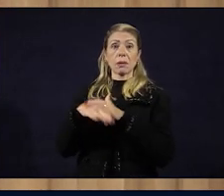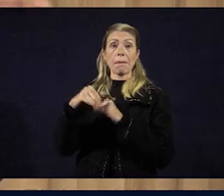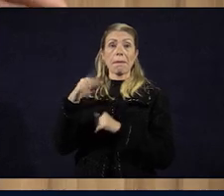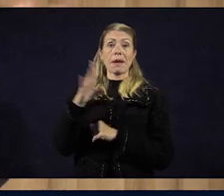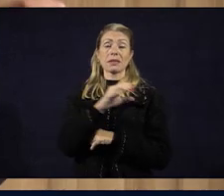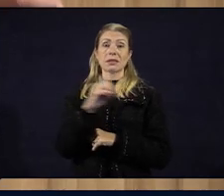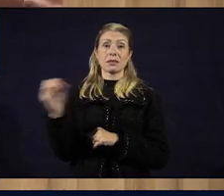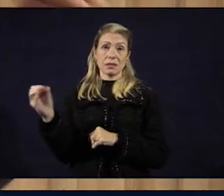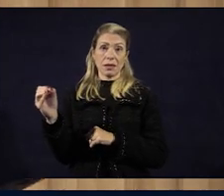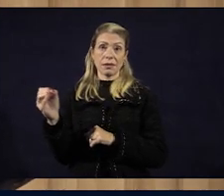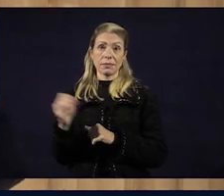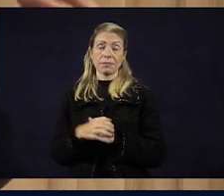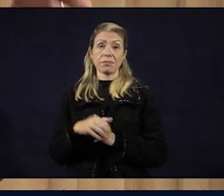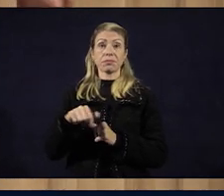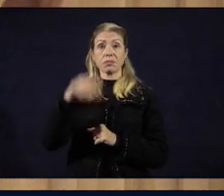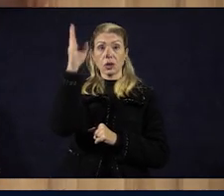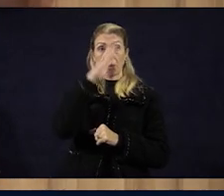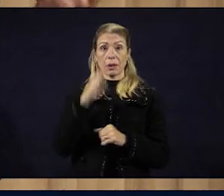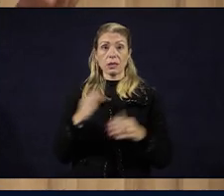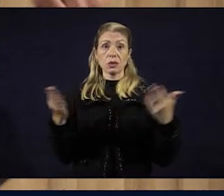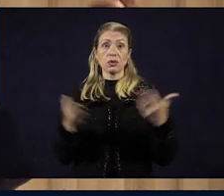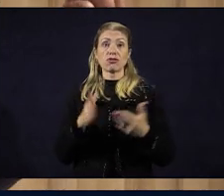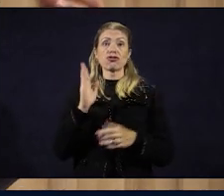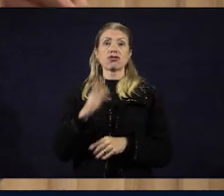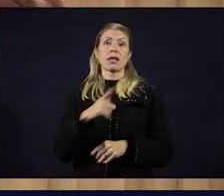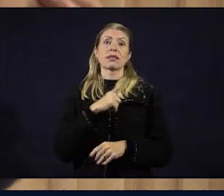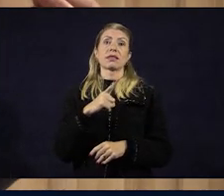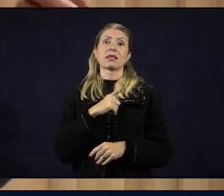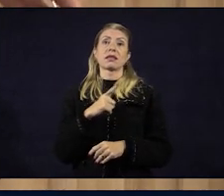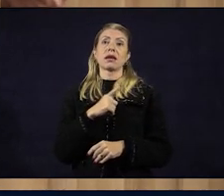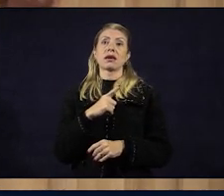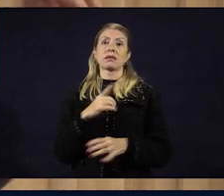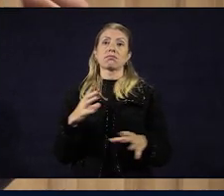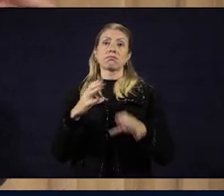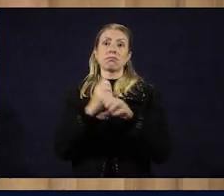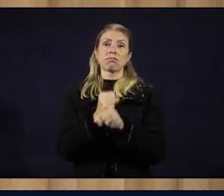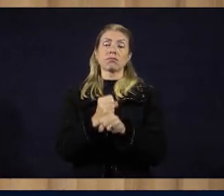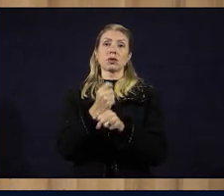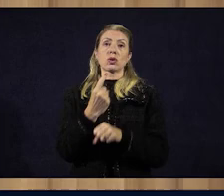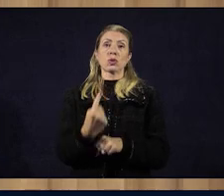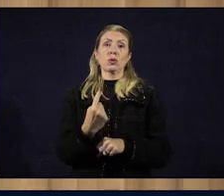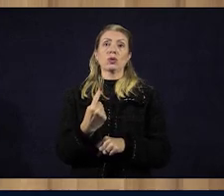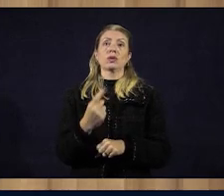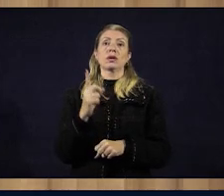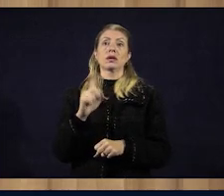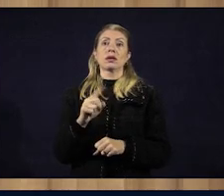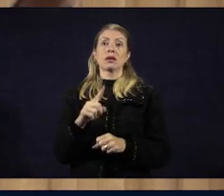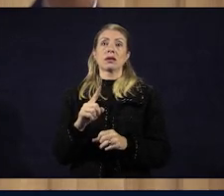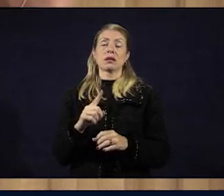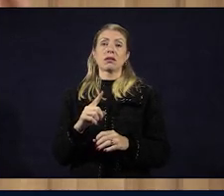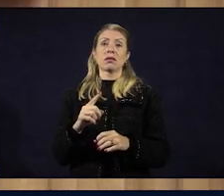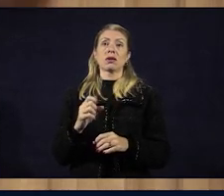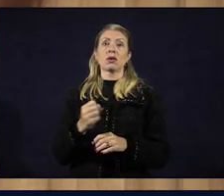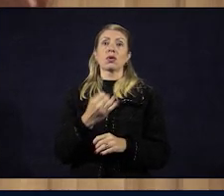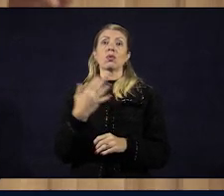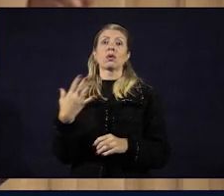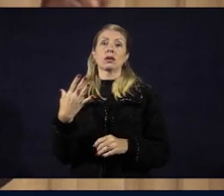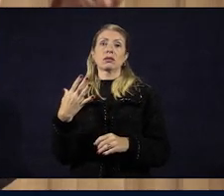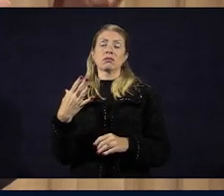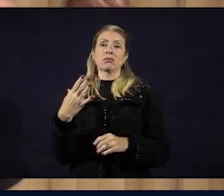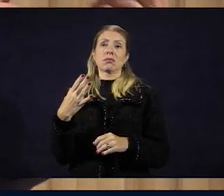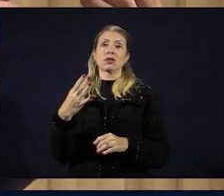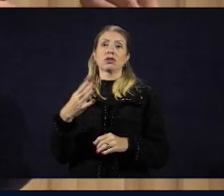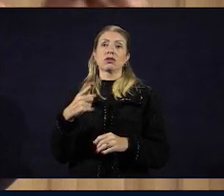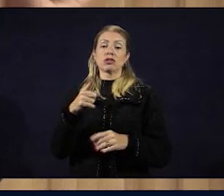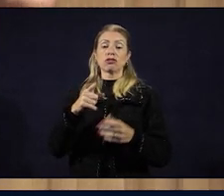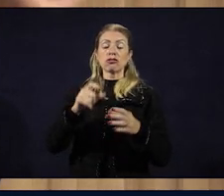Então, o Brasil hoje já é o número um no trade global de grãos, quando a gente olha isso